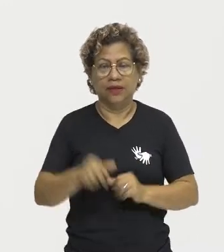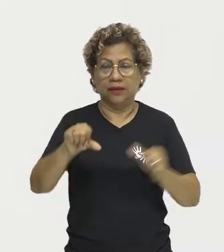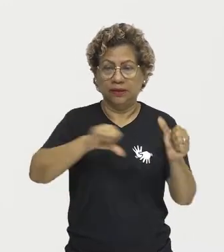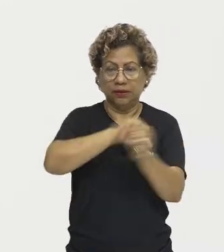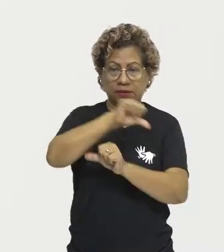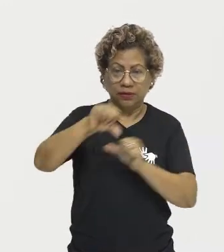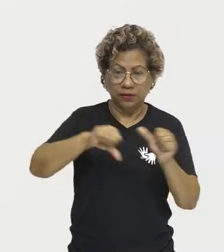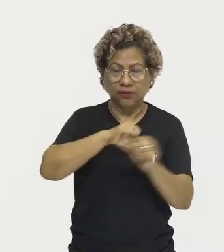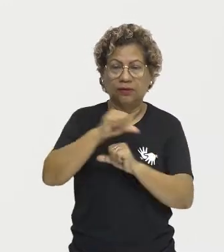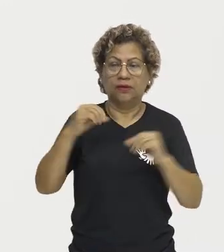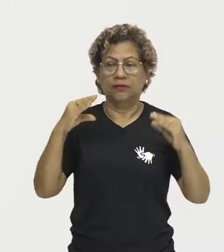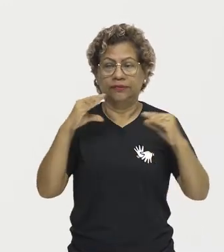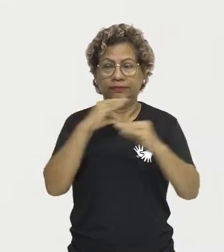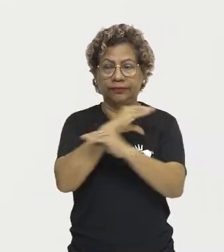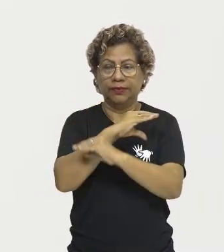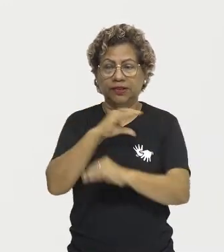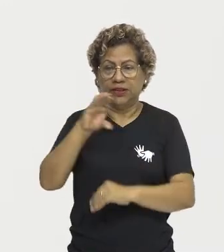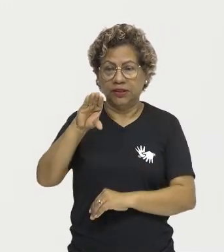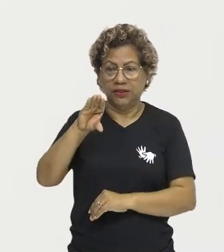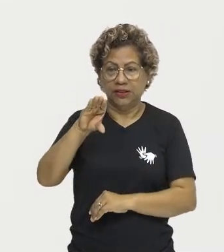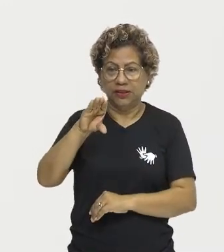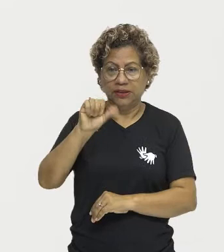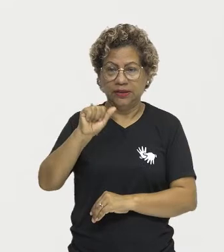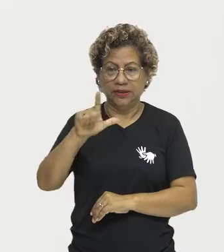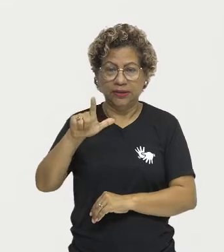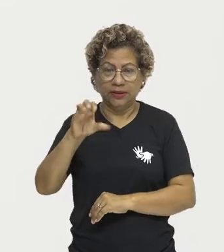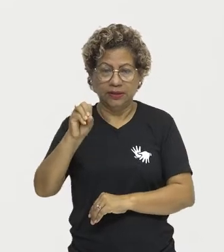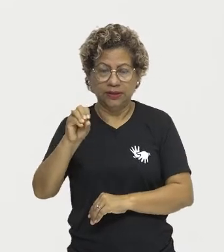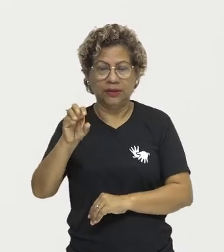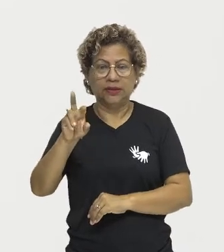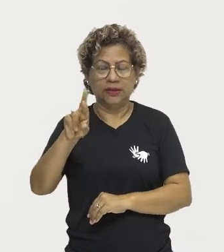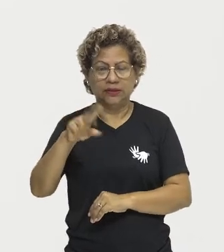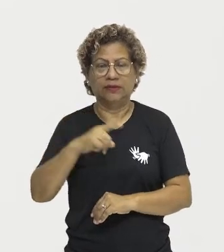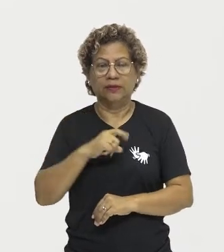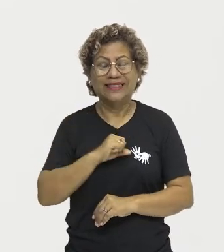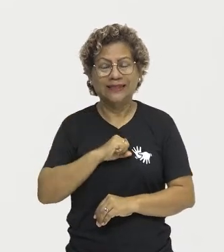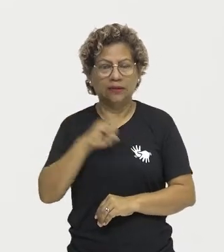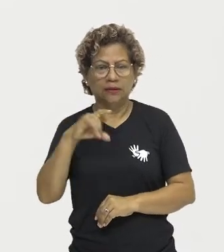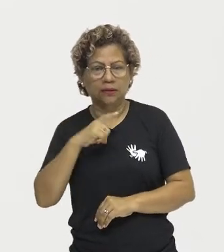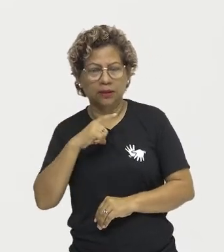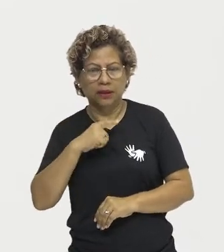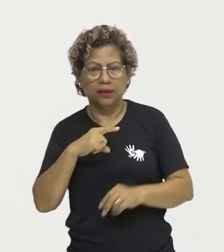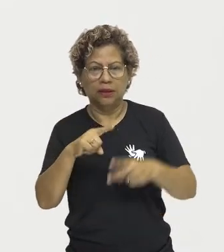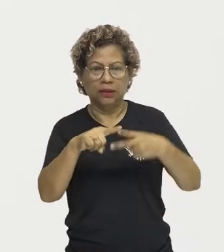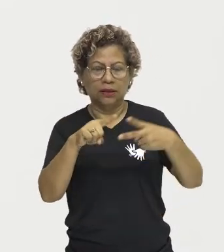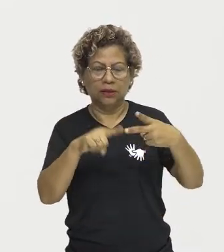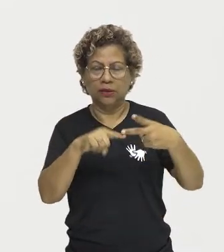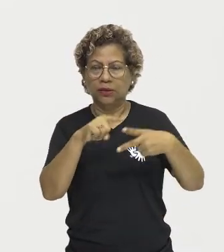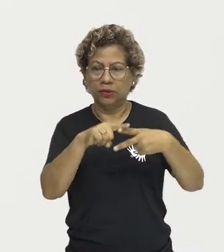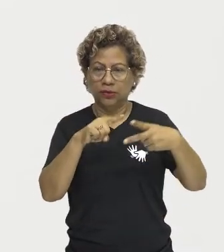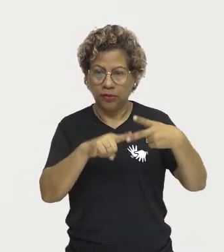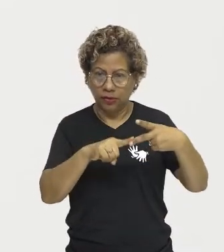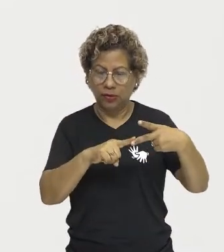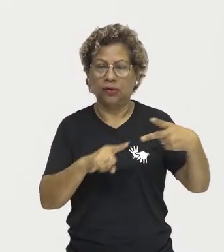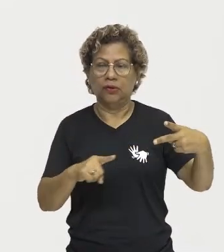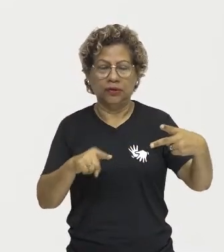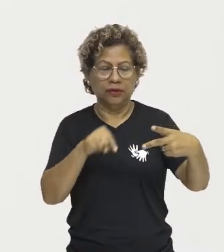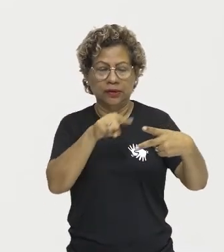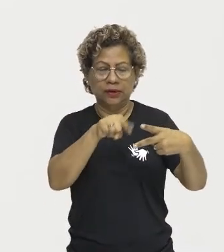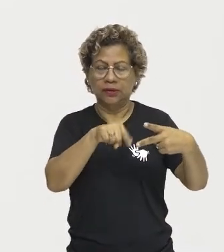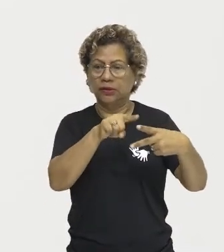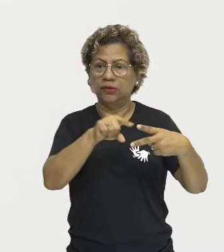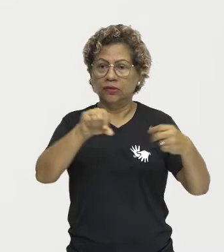calor. Se eu tenho dois ou mais corpos, trocam calor entre